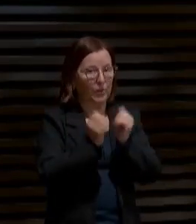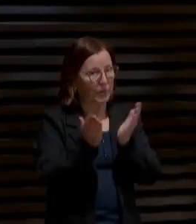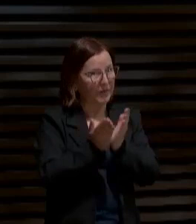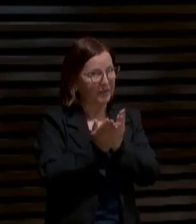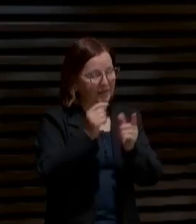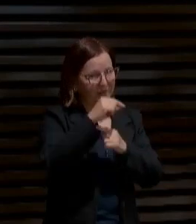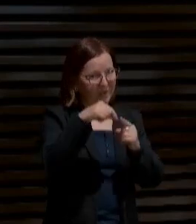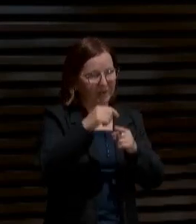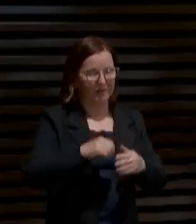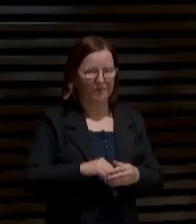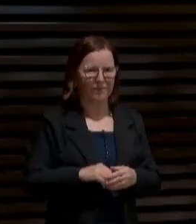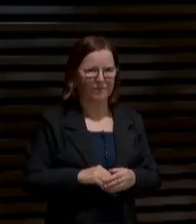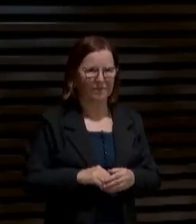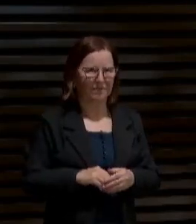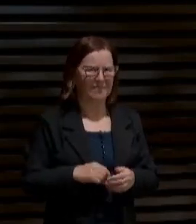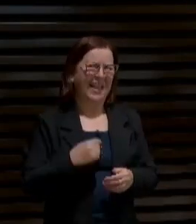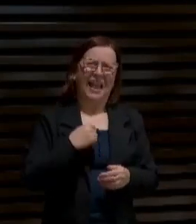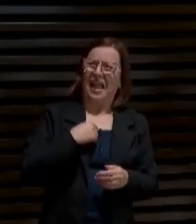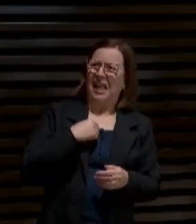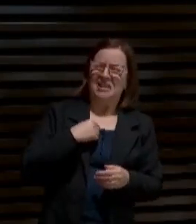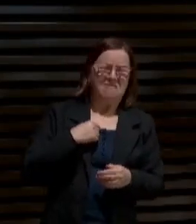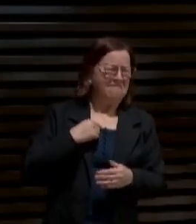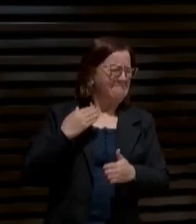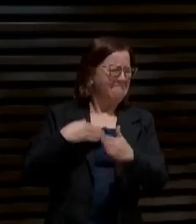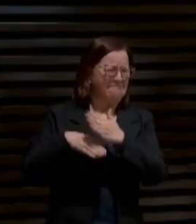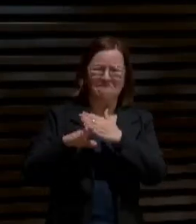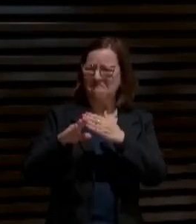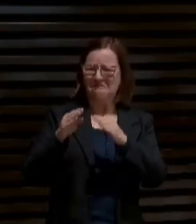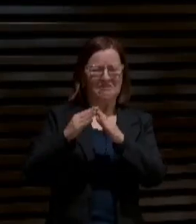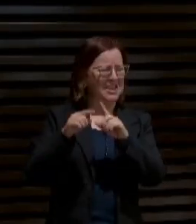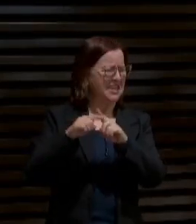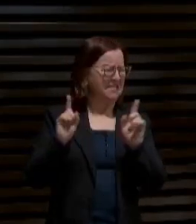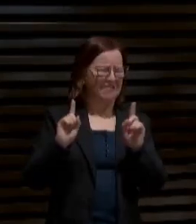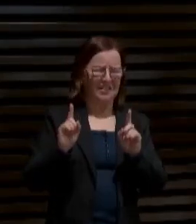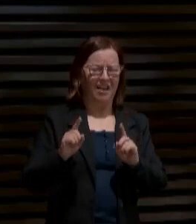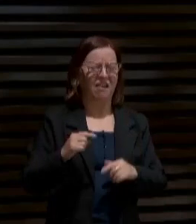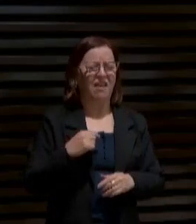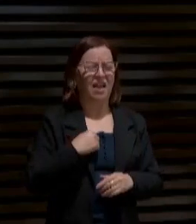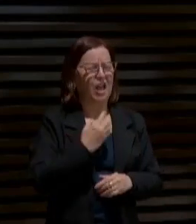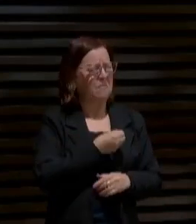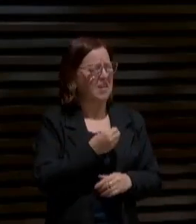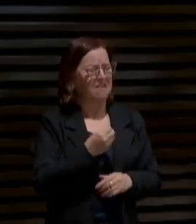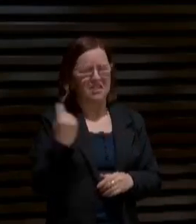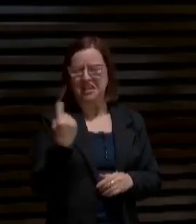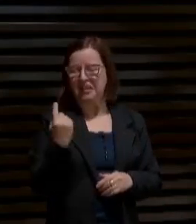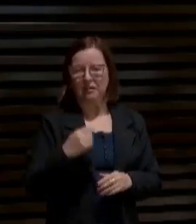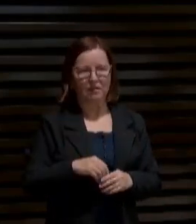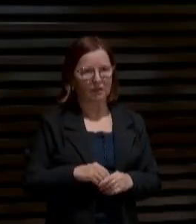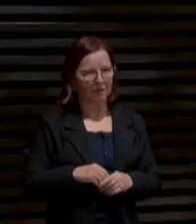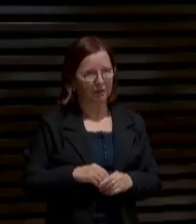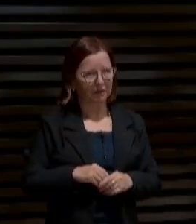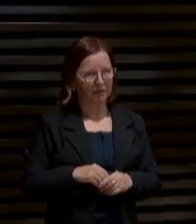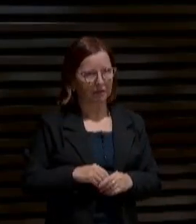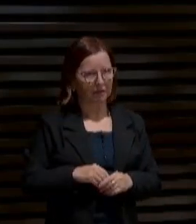igrejados Ah não eu não pertenço a igreja nenhuma não eu eu levo a minha vida aqui sozinho Será que é